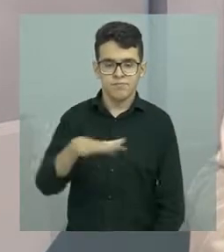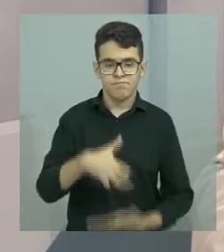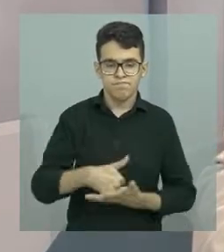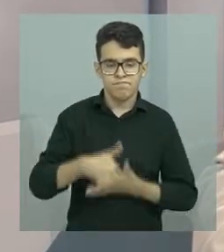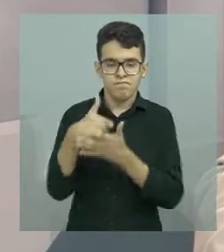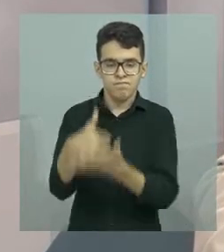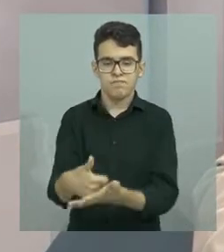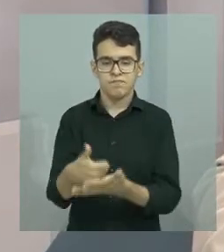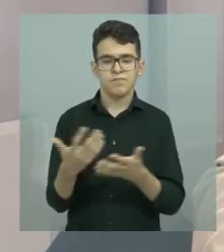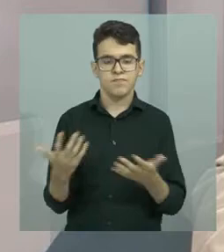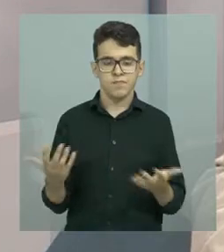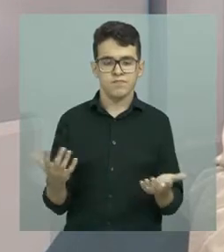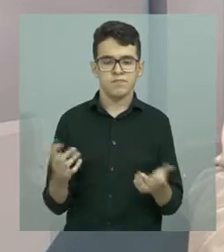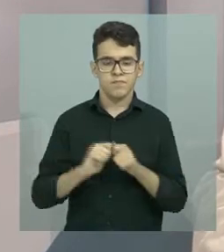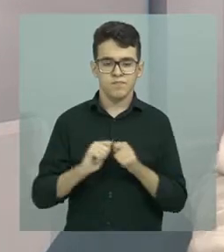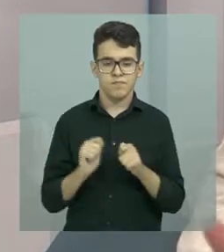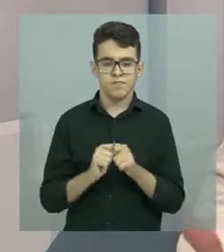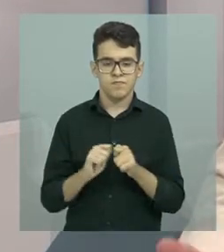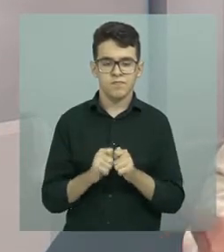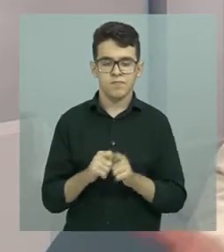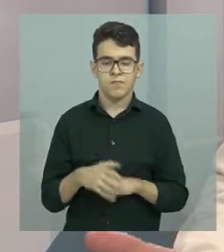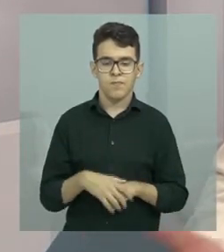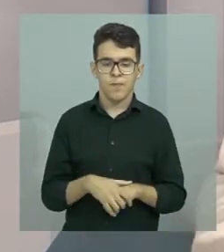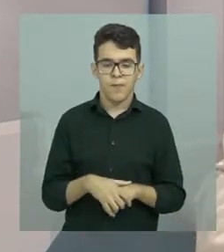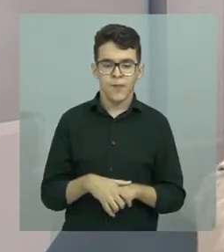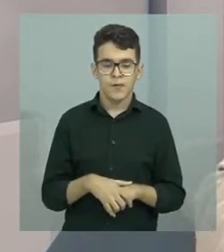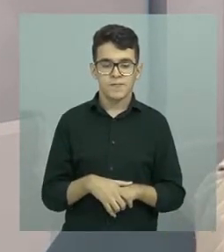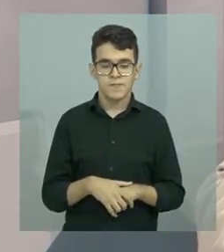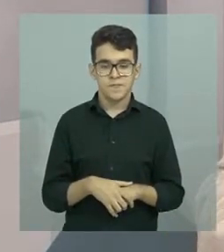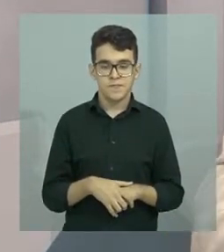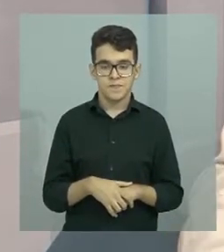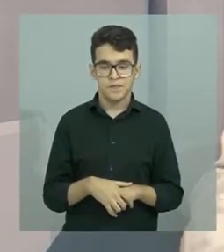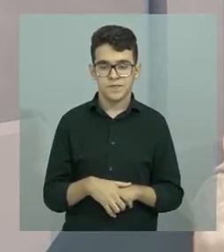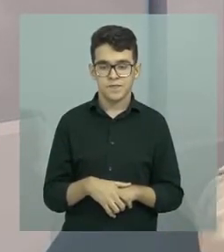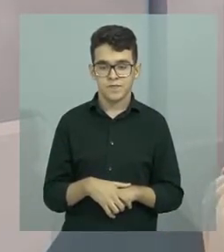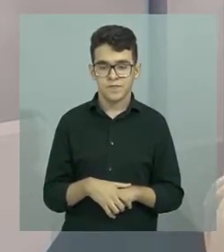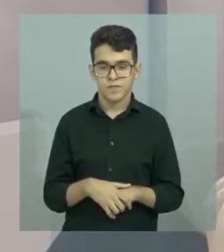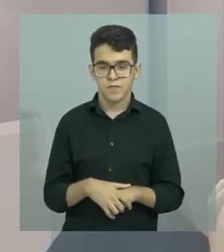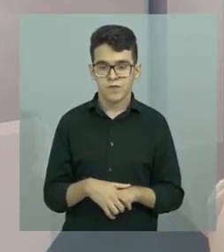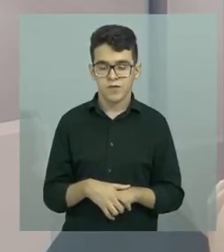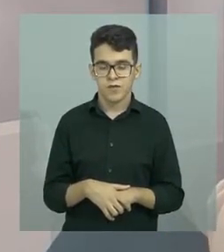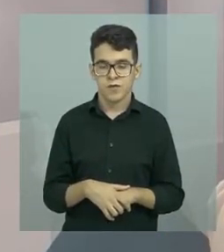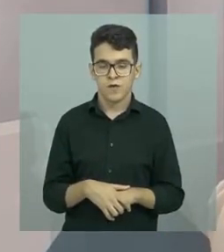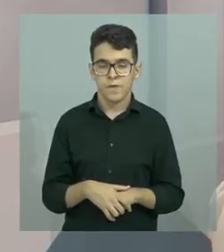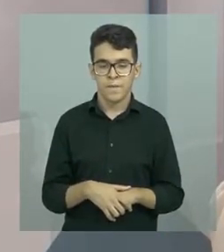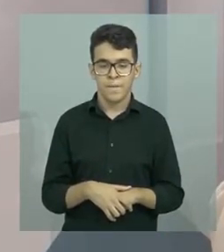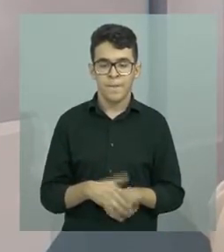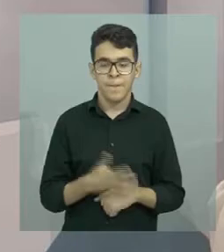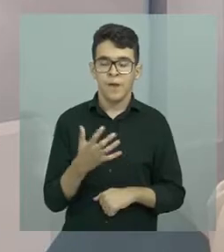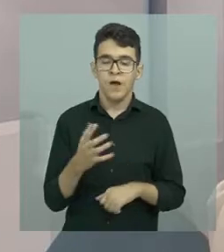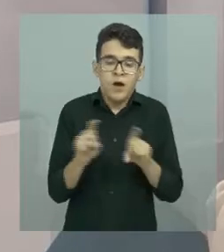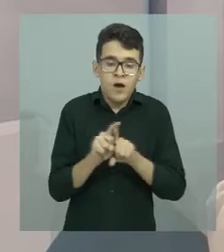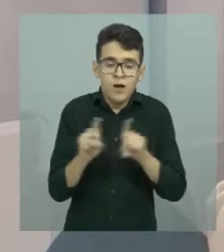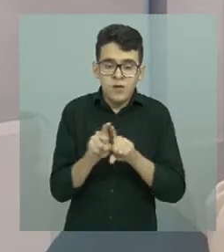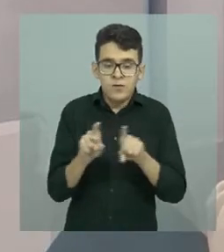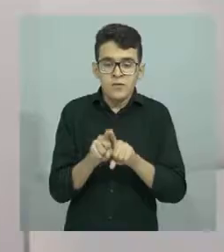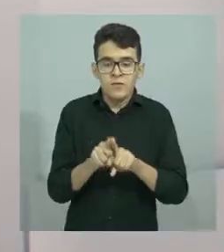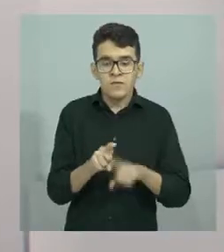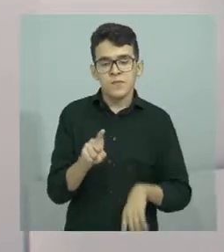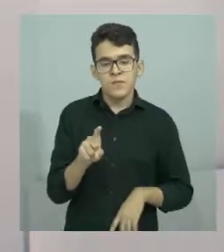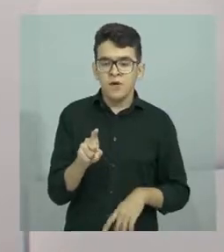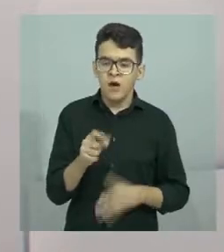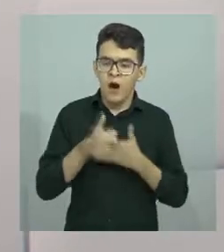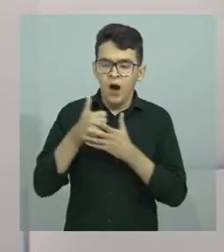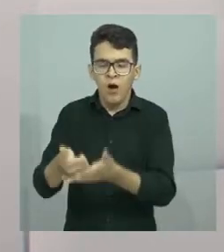exige uma pactuação, tá, para que a população tenha questões que lhe atingem resolvidas. Então,